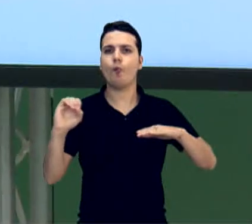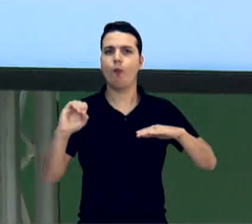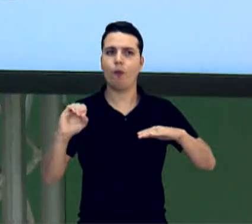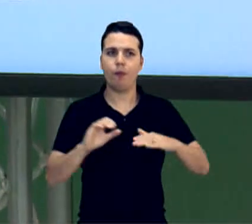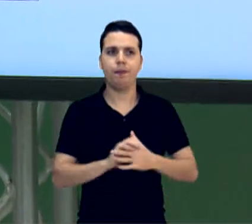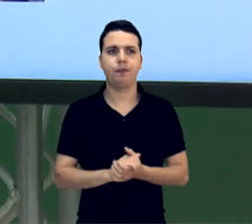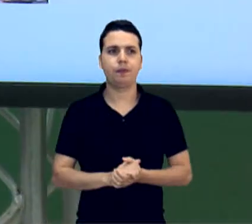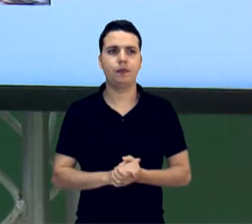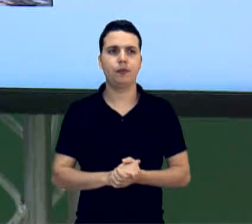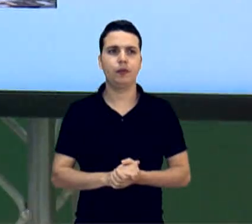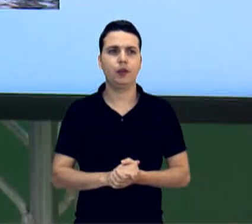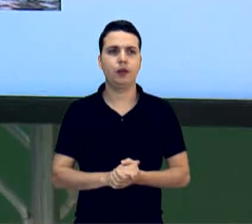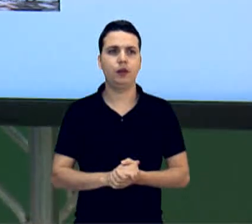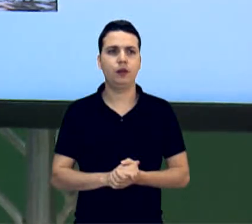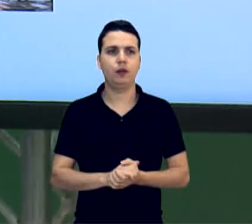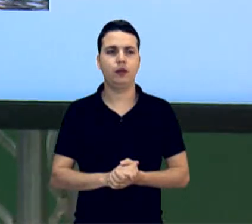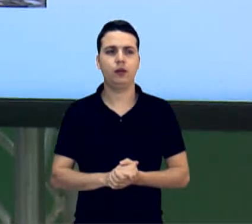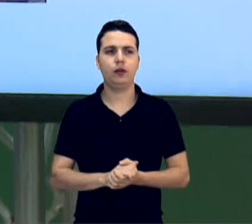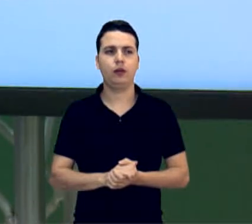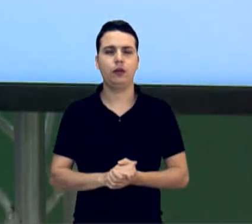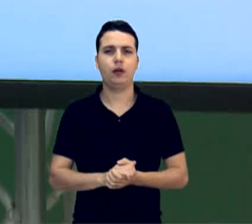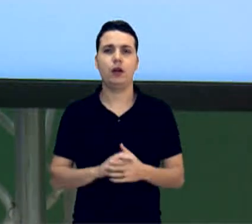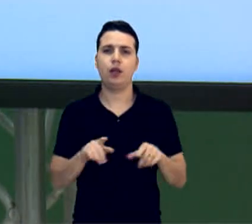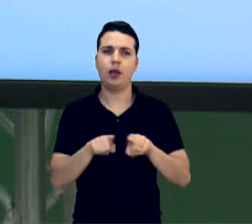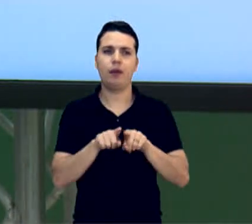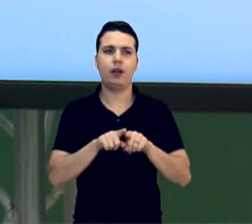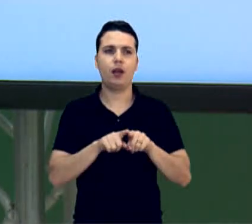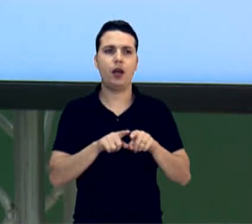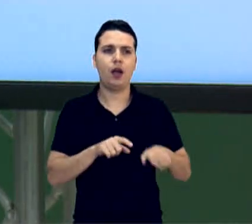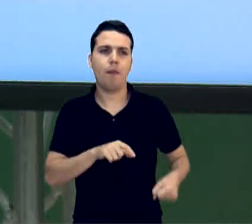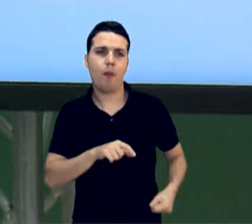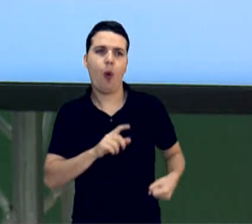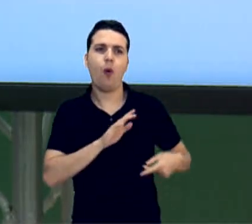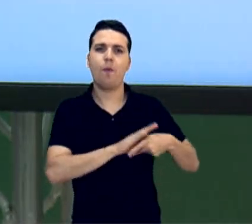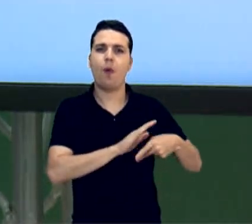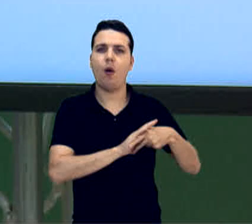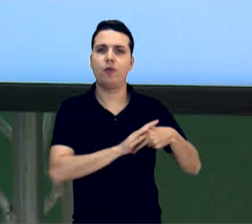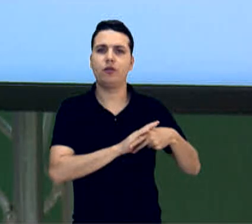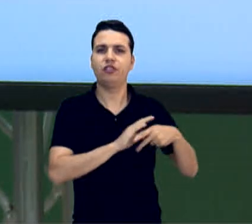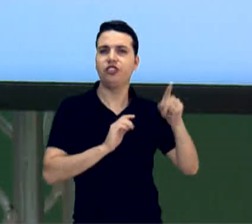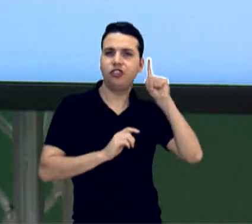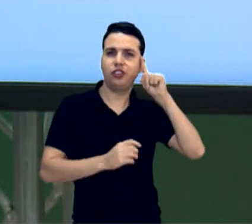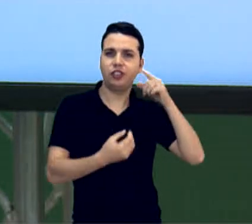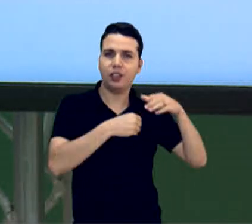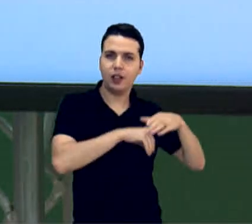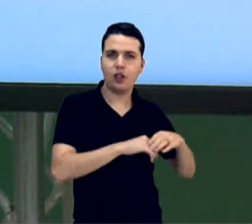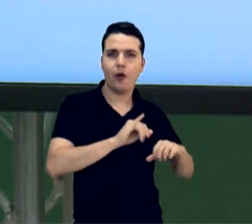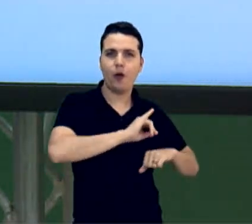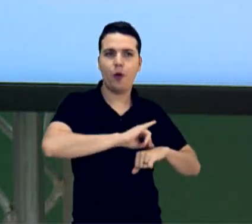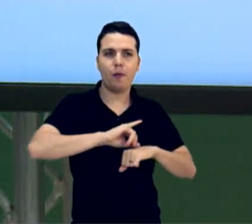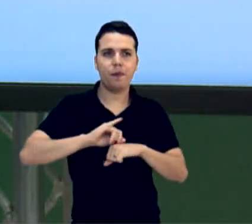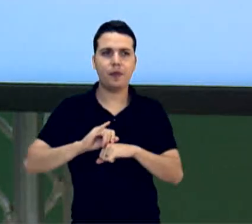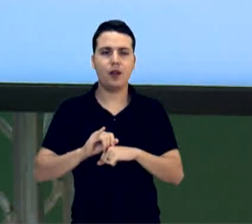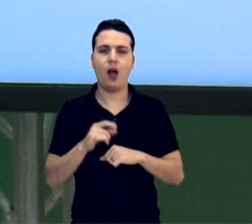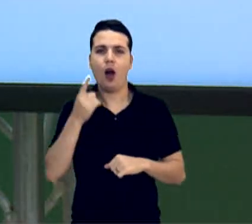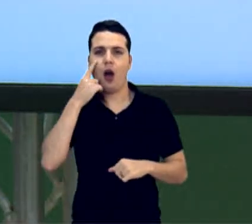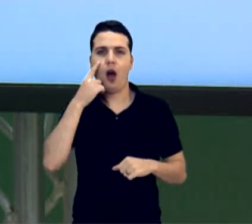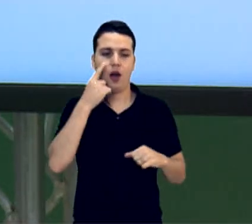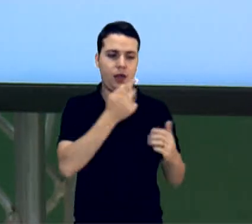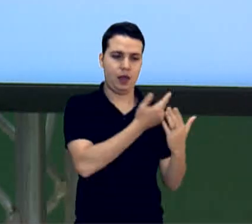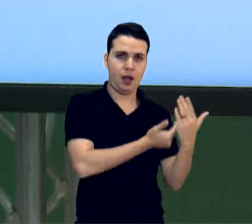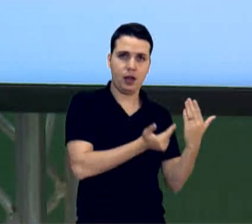possivelmente, né, transversal, com objetos do dia a dia. E aqui, este é um desenho e aqui a